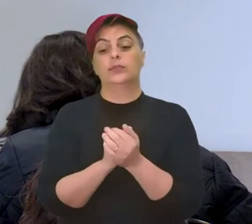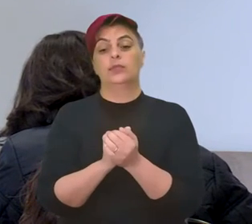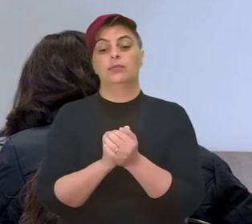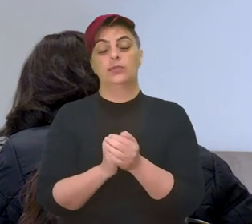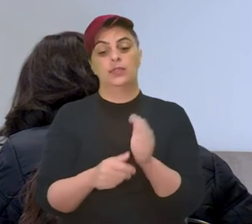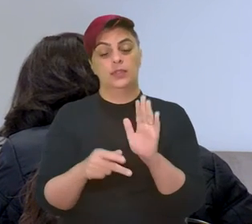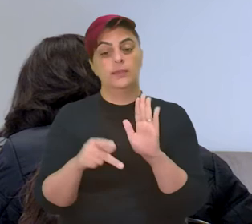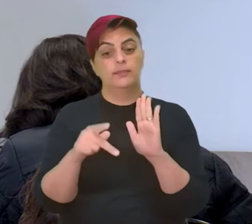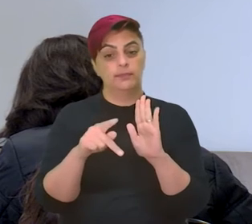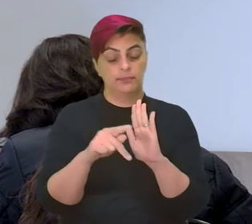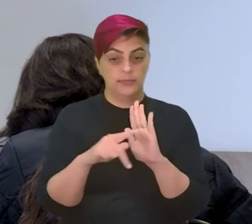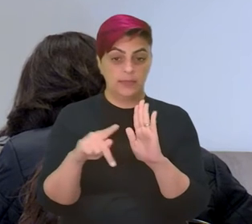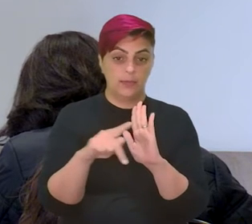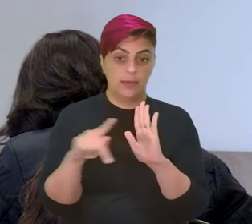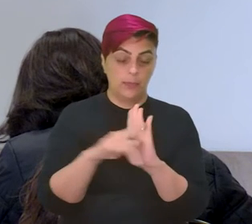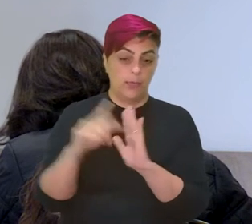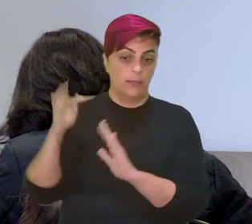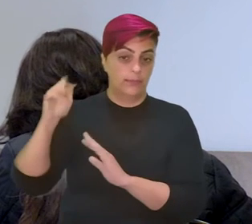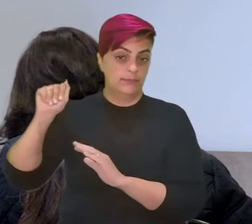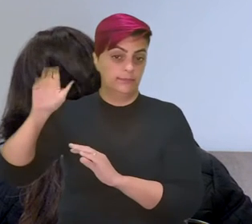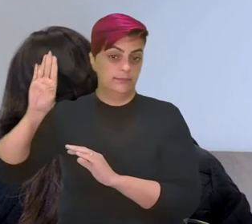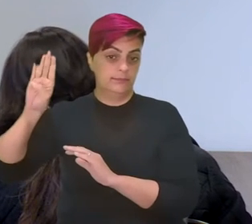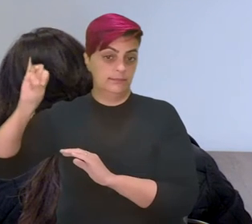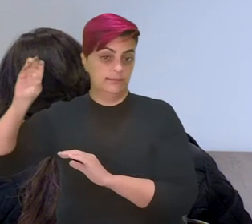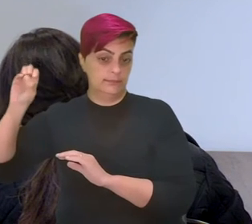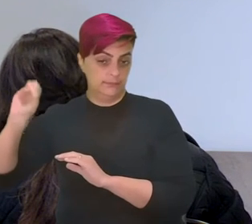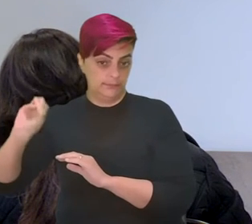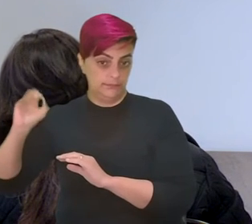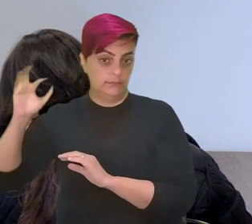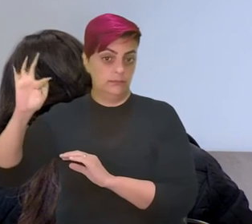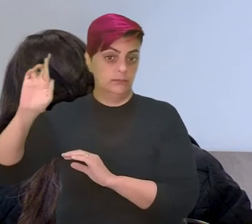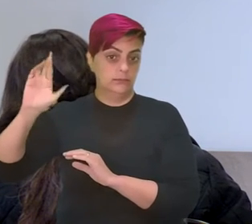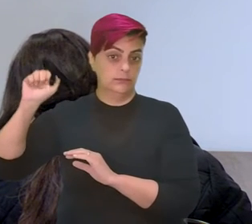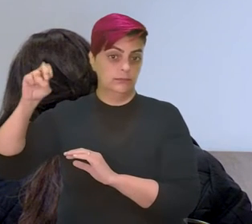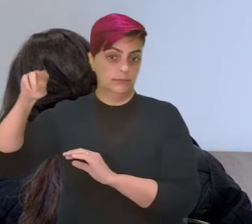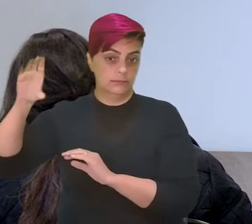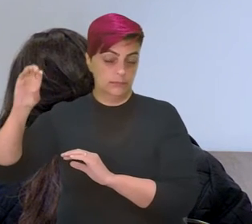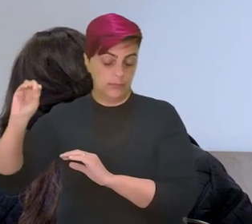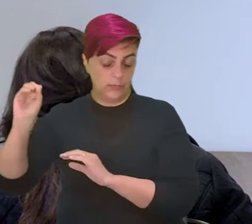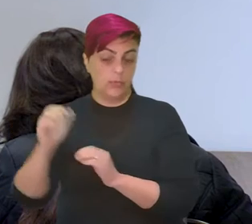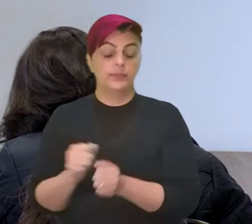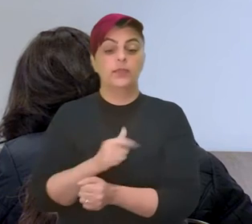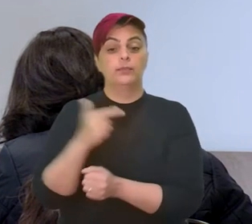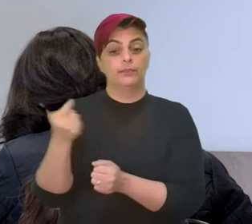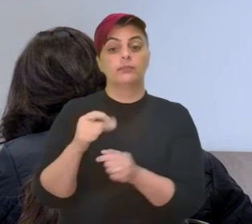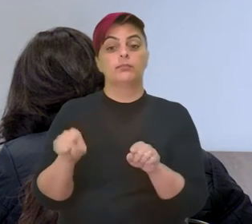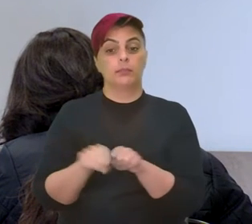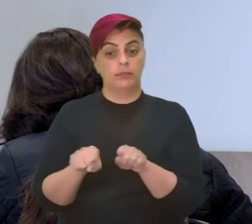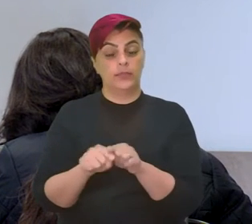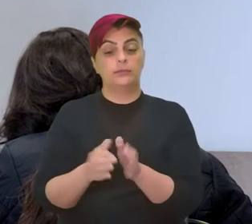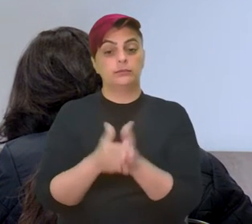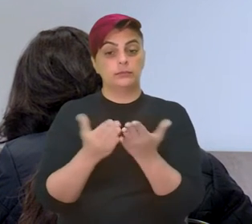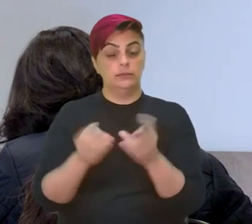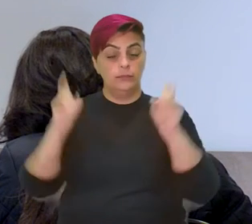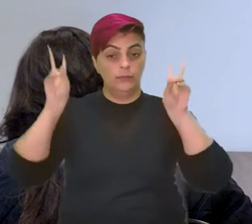Mortos, do filósofo e psicanalista Fábio Franco. Ou a etnografia da Isabela Calil, com eleitores de Bolsonaro, que identificou